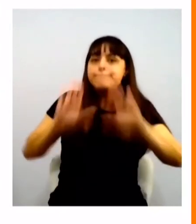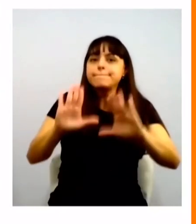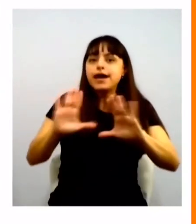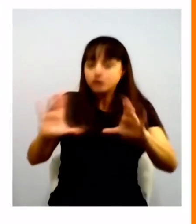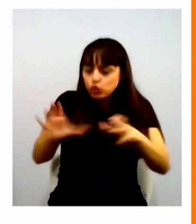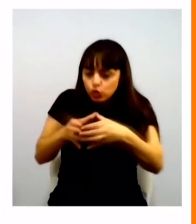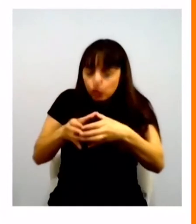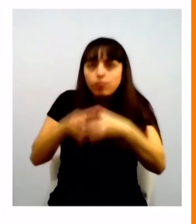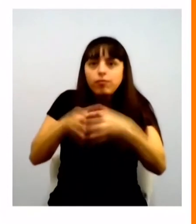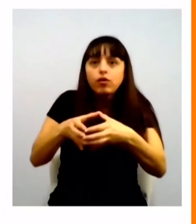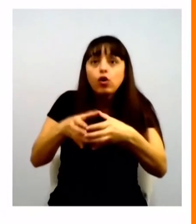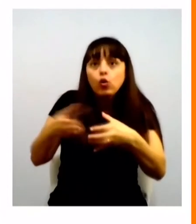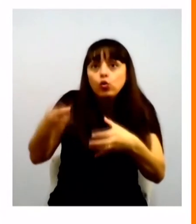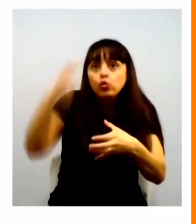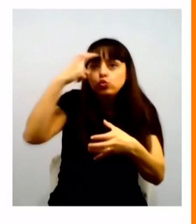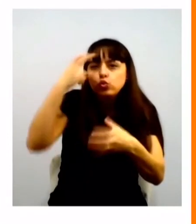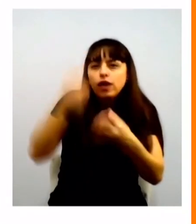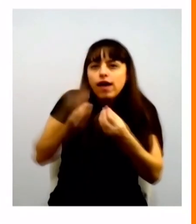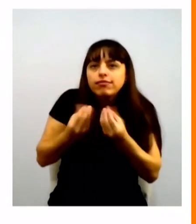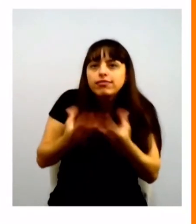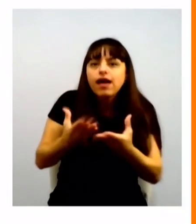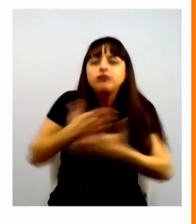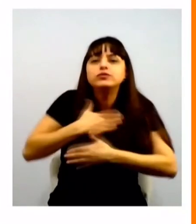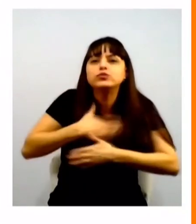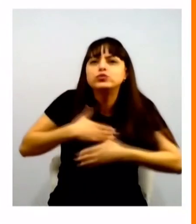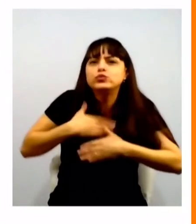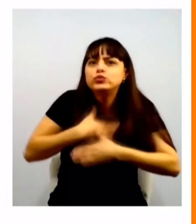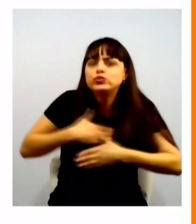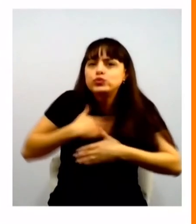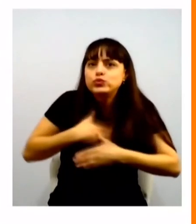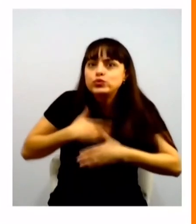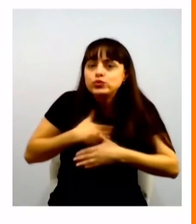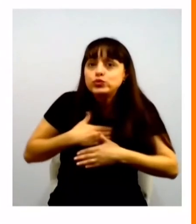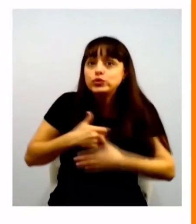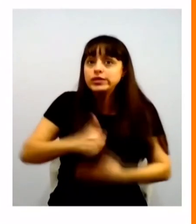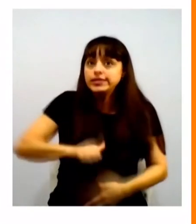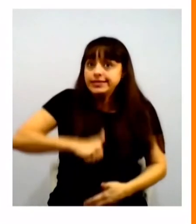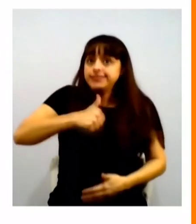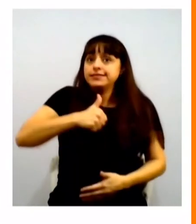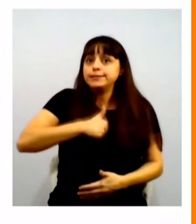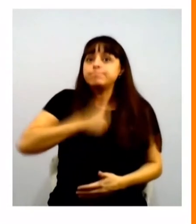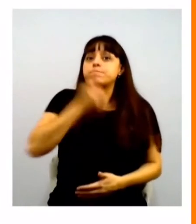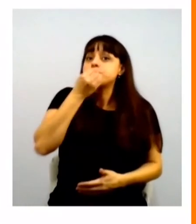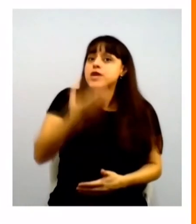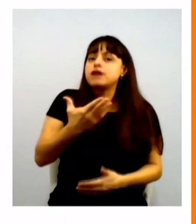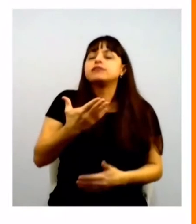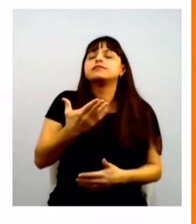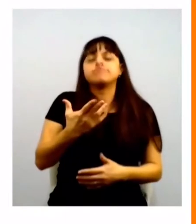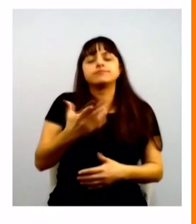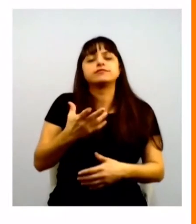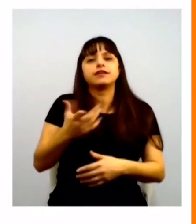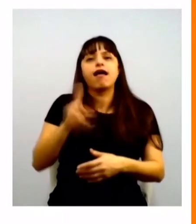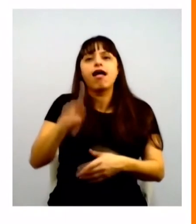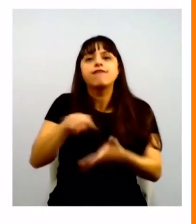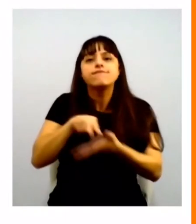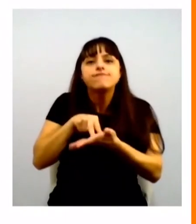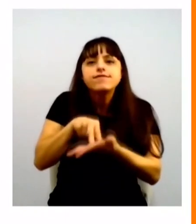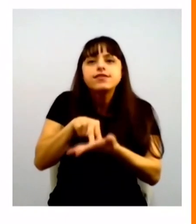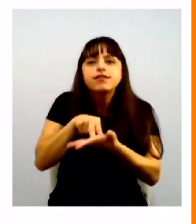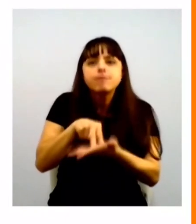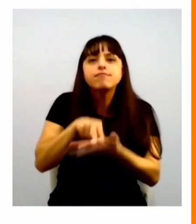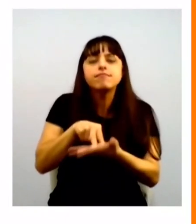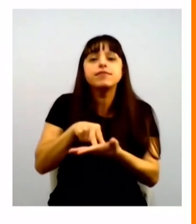cultura dá-lhes nível de autoestima importante para assumir força